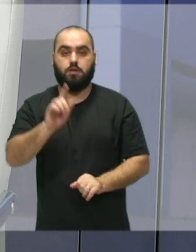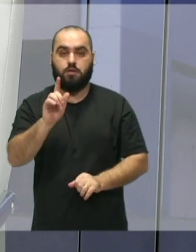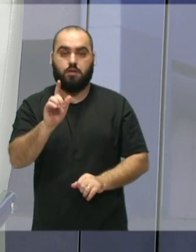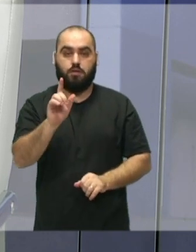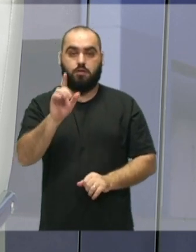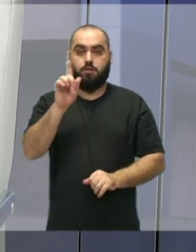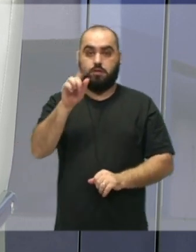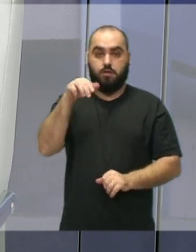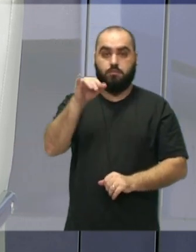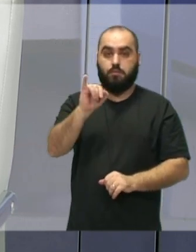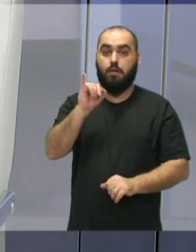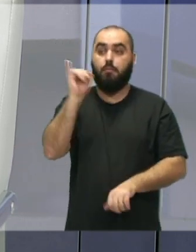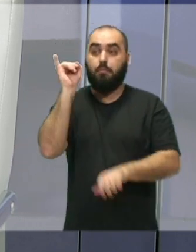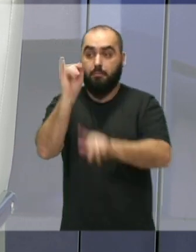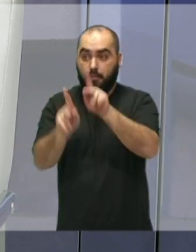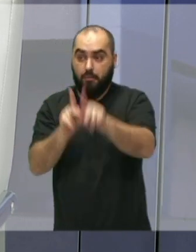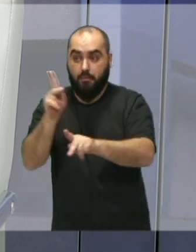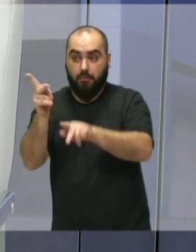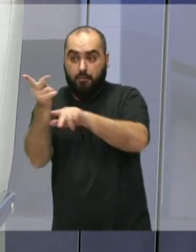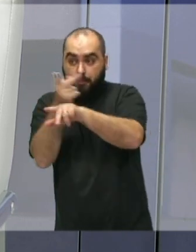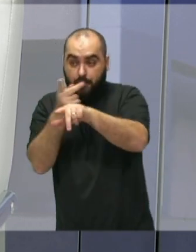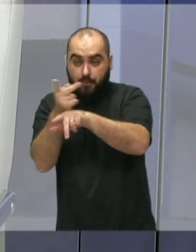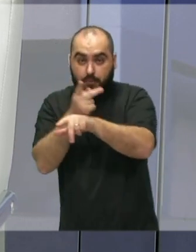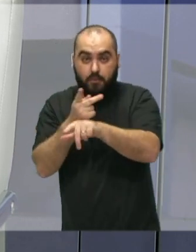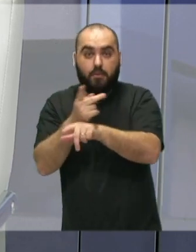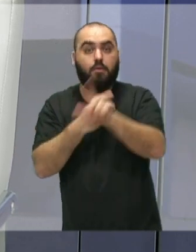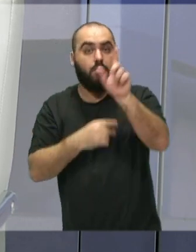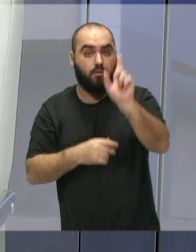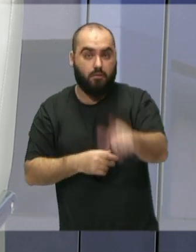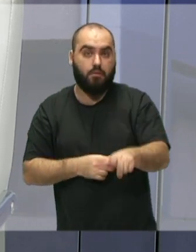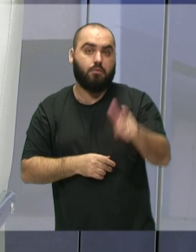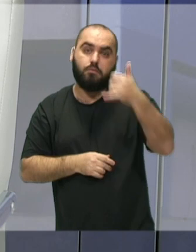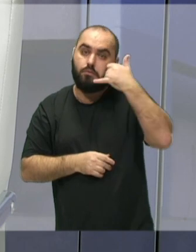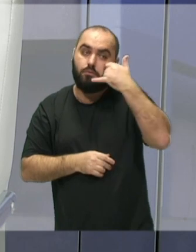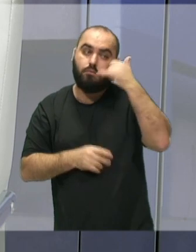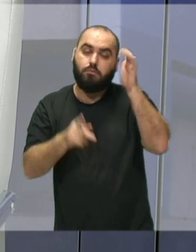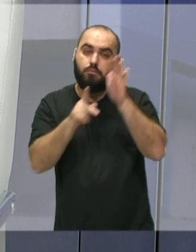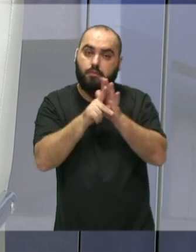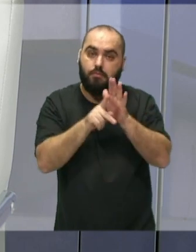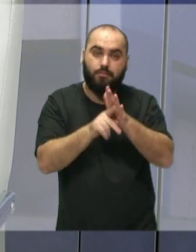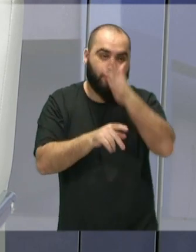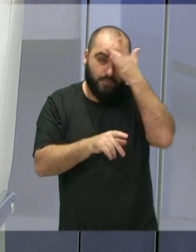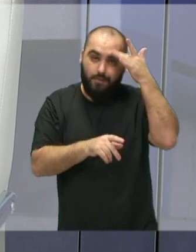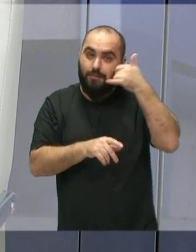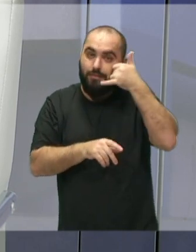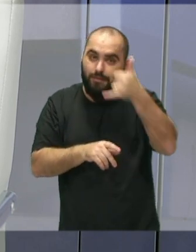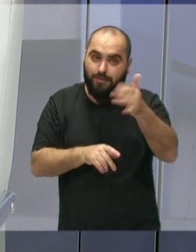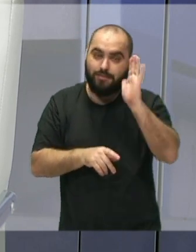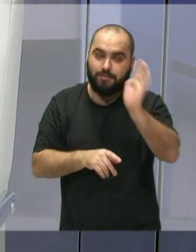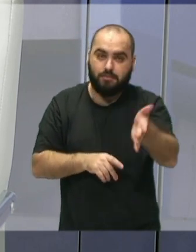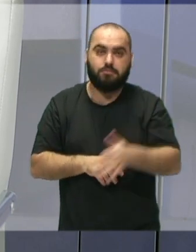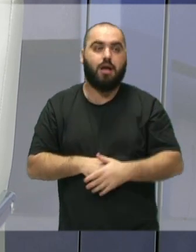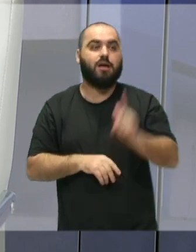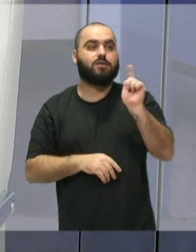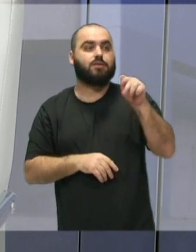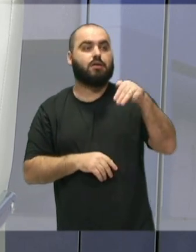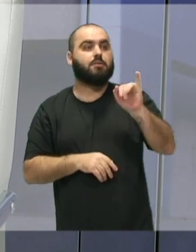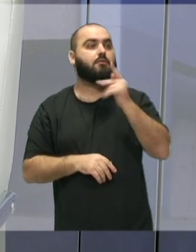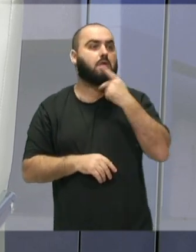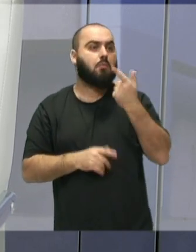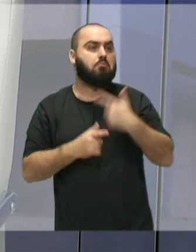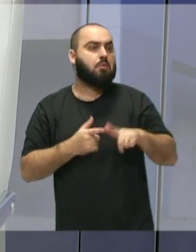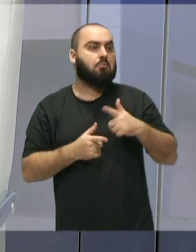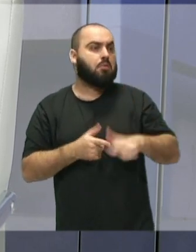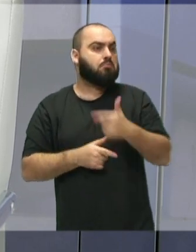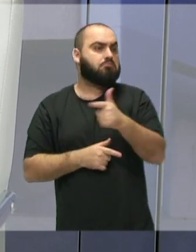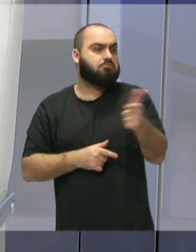pela população. A Guarda Armada é 24 horas, ela tem telefone próprio, as pessoas já ligam. E a Guarda estava presente e disse que não tem problema algum em fazer isso,